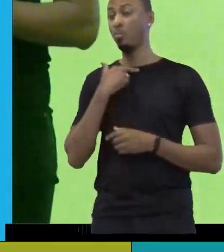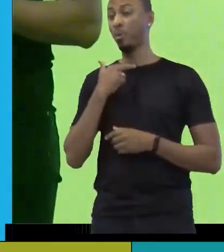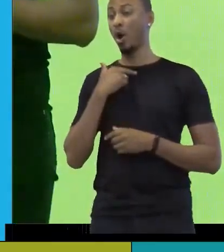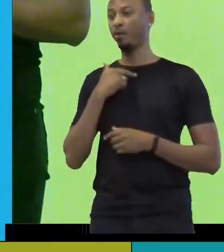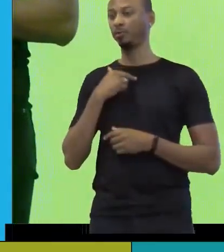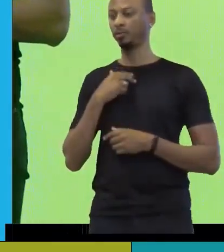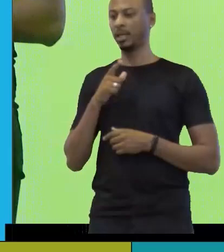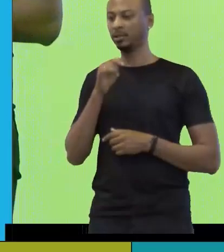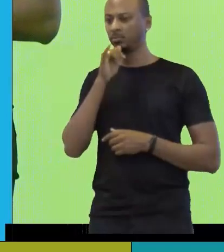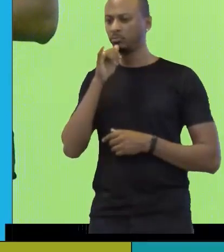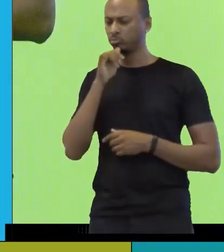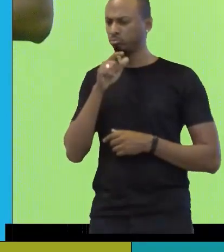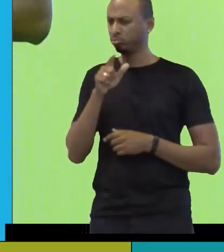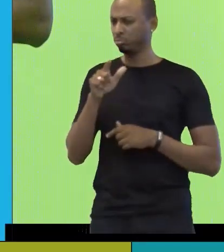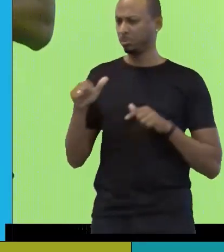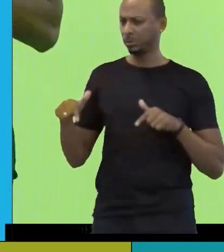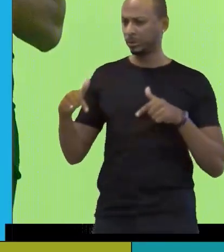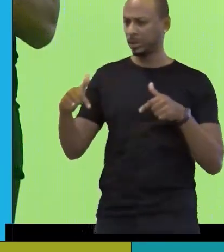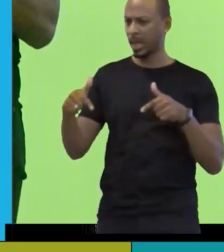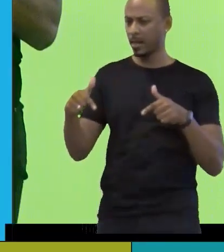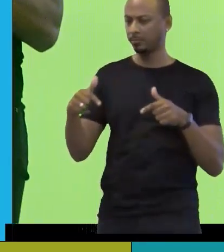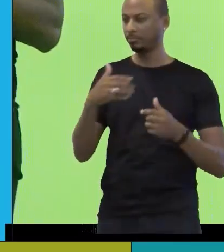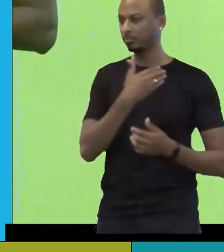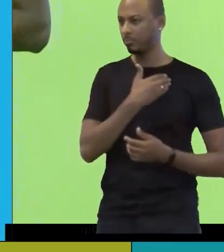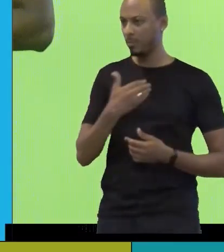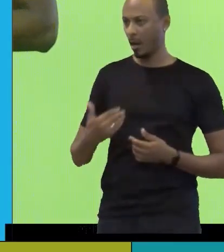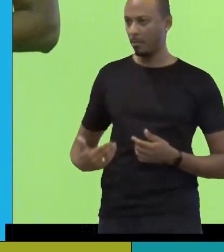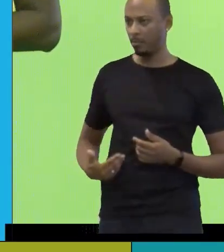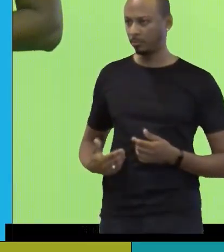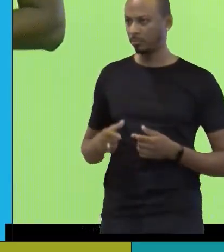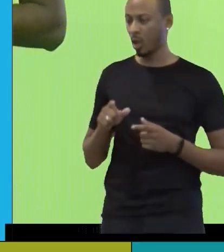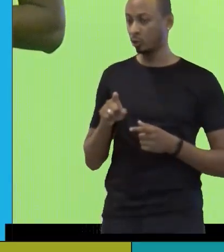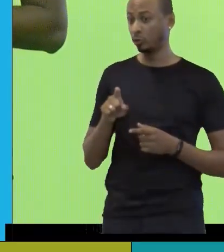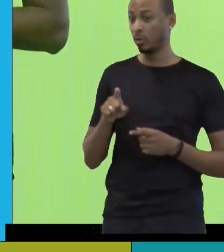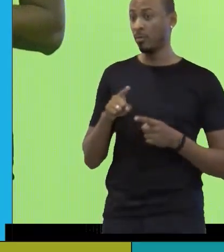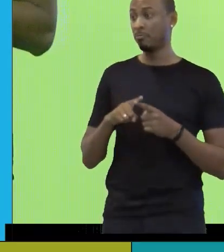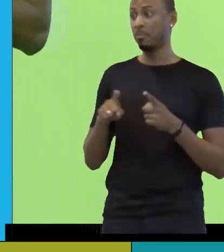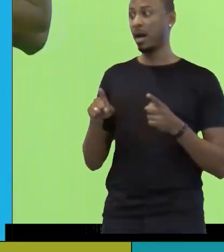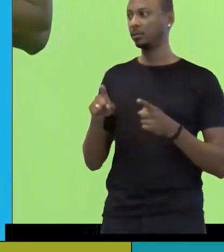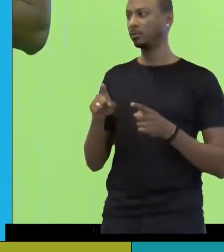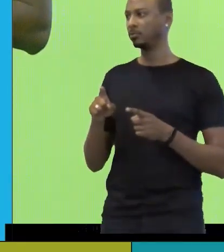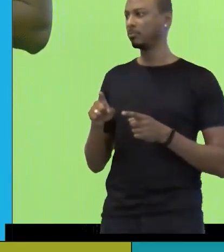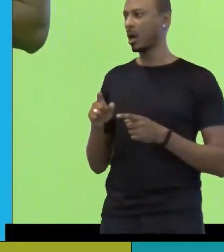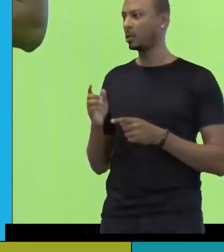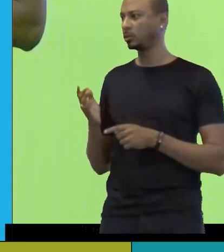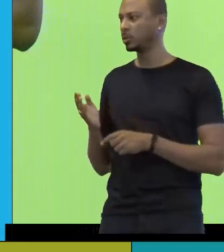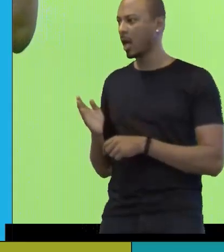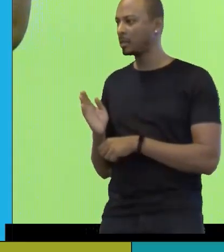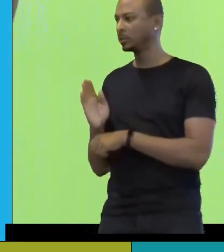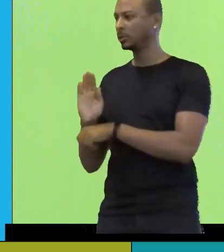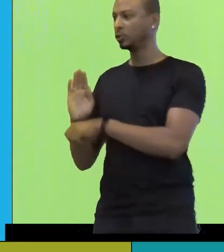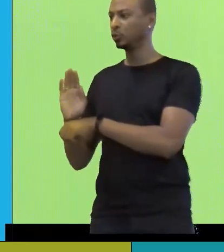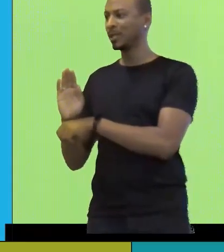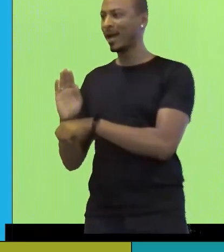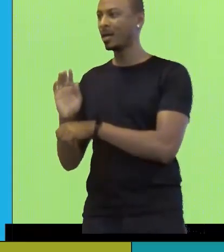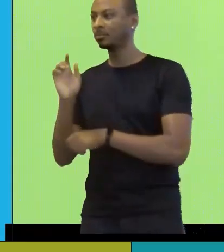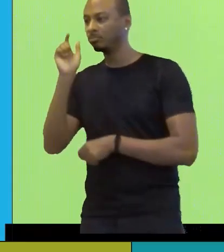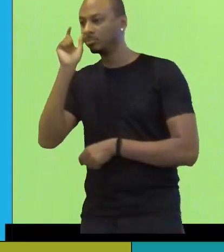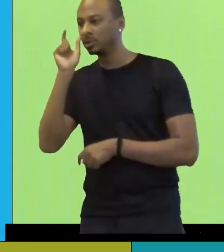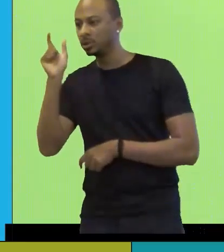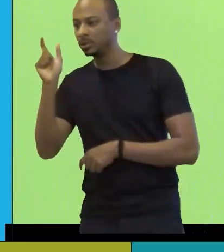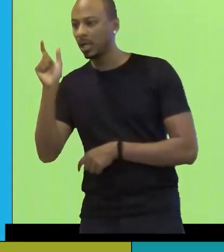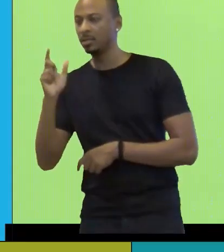que você ocupa para atender a interesses que lhe